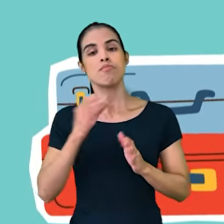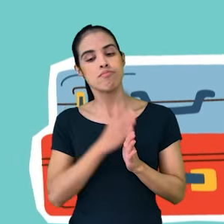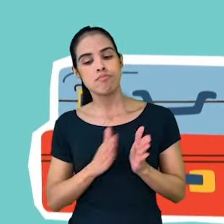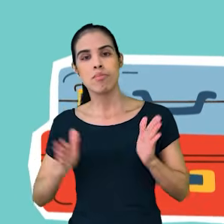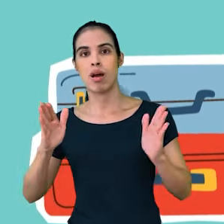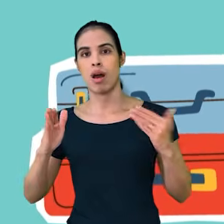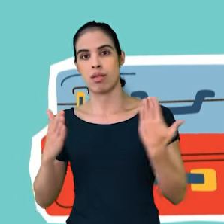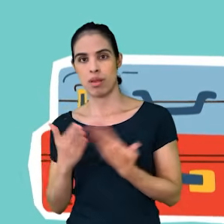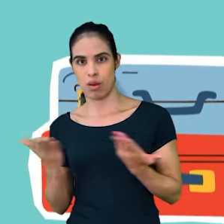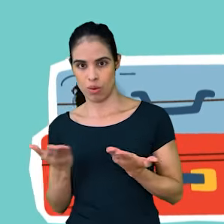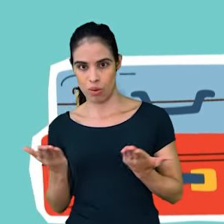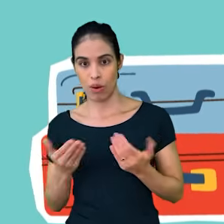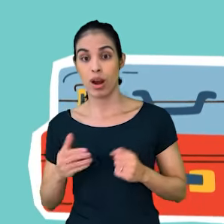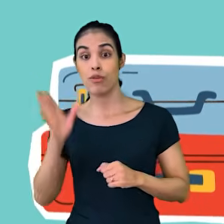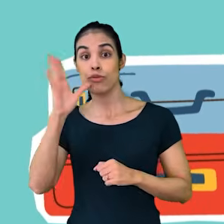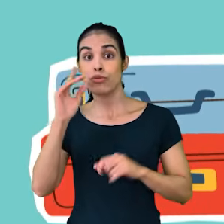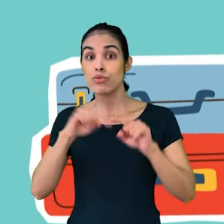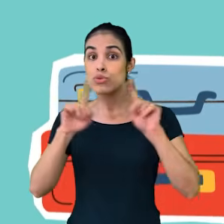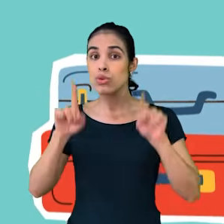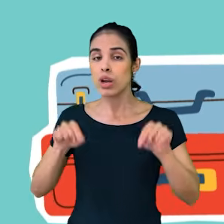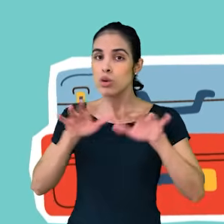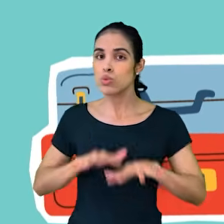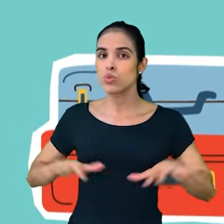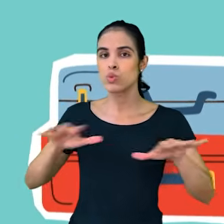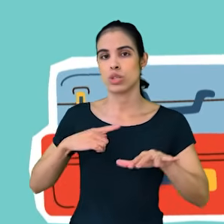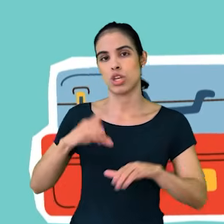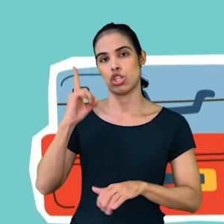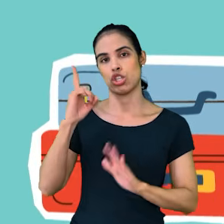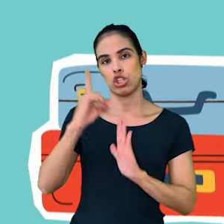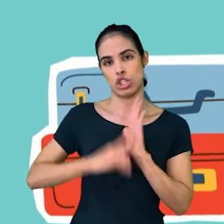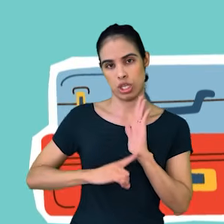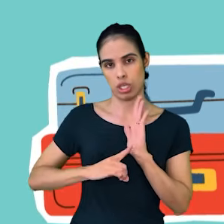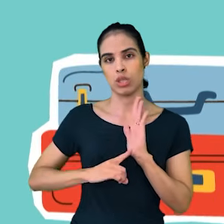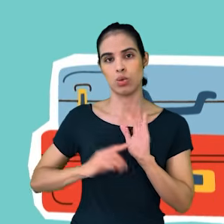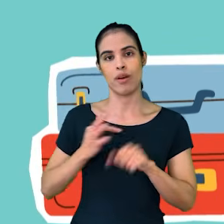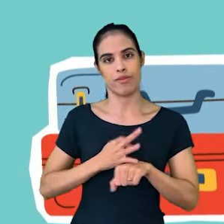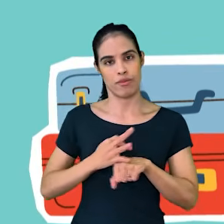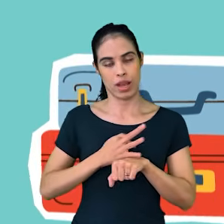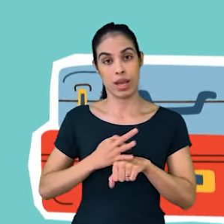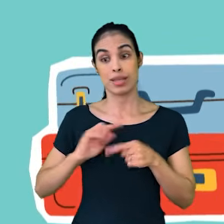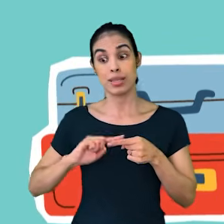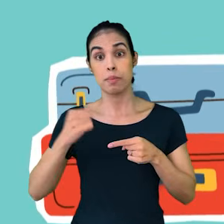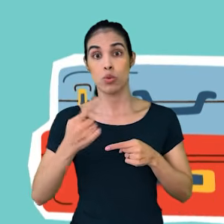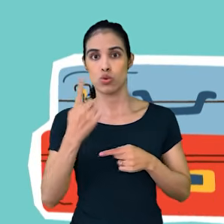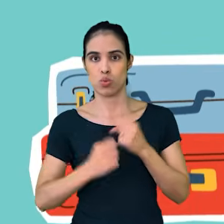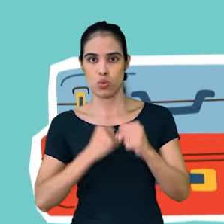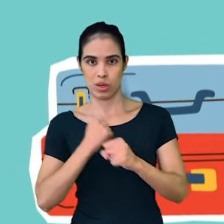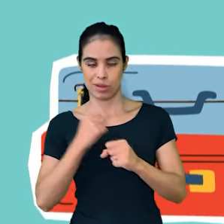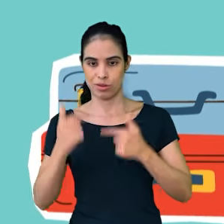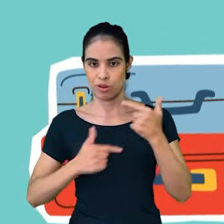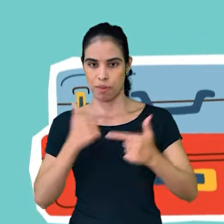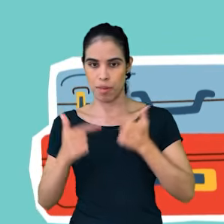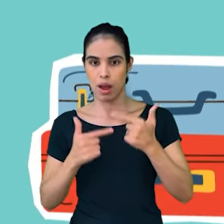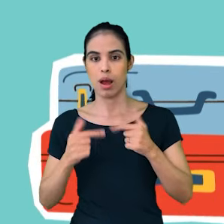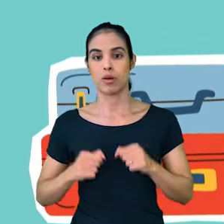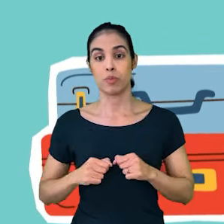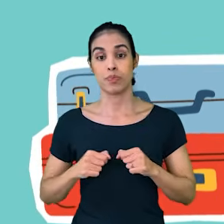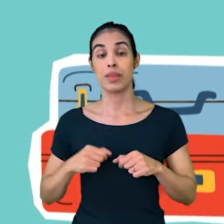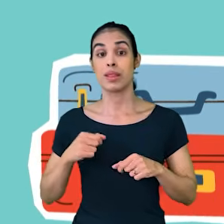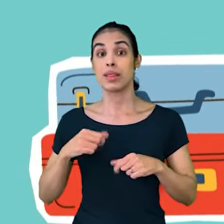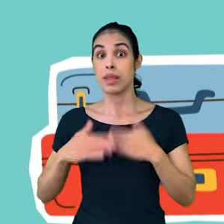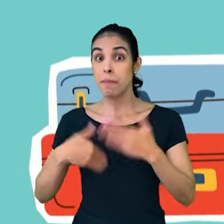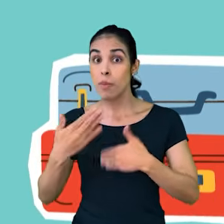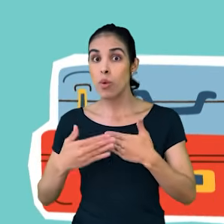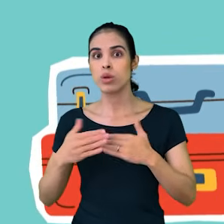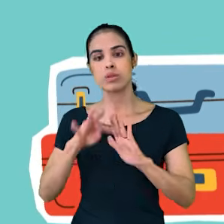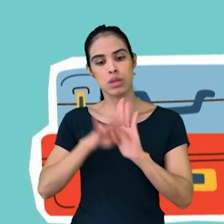toda empregada e todo empregado passou a ter direito a férias após 1 ano de trabalho. O período de descanso aumentou